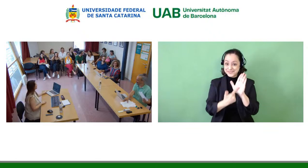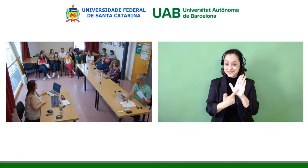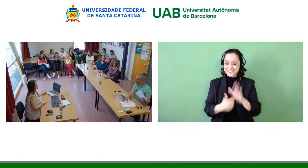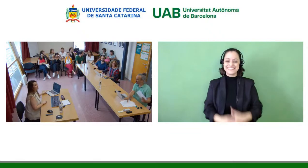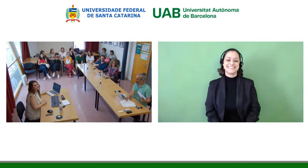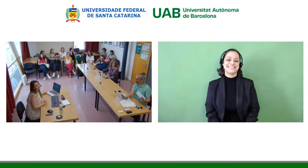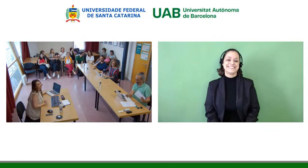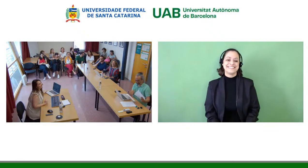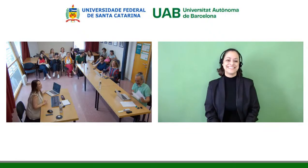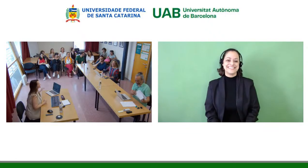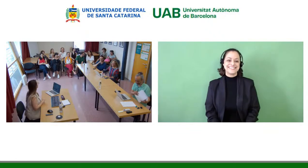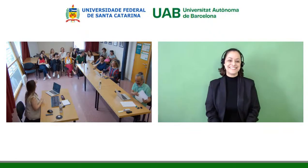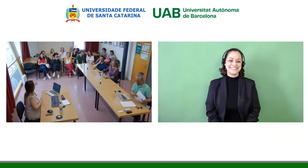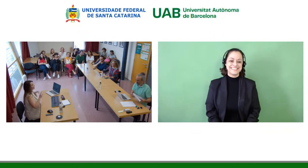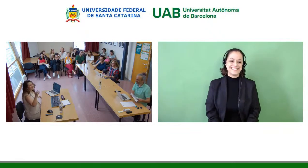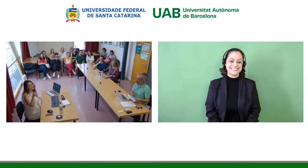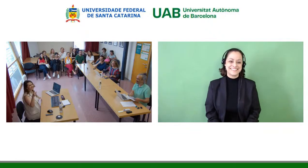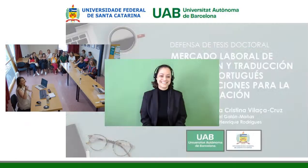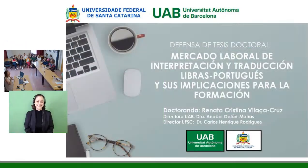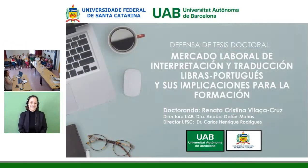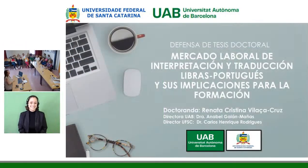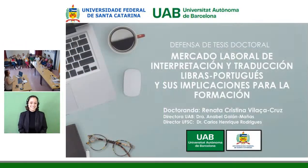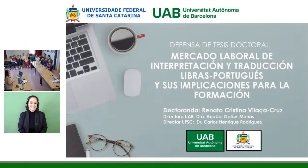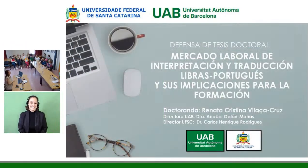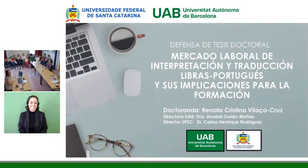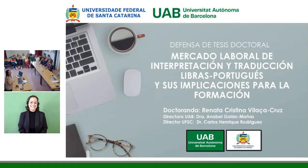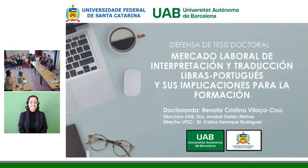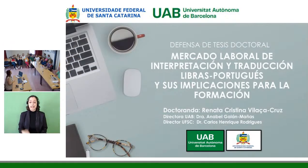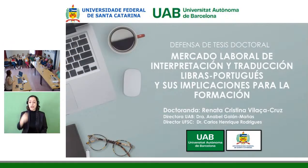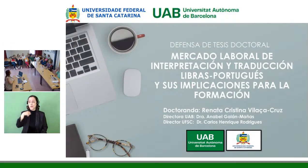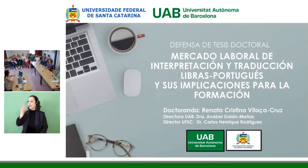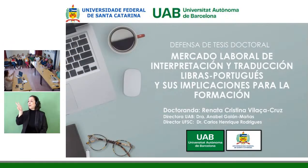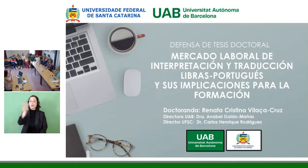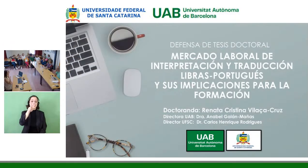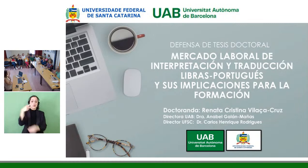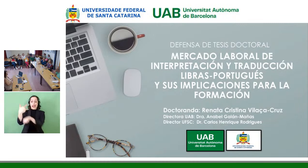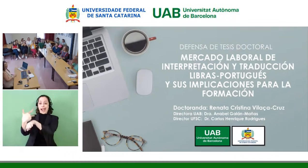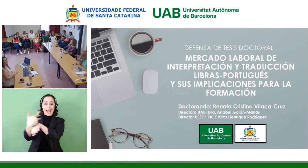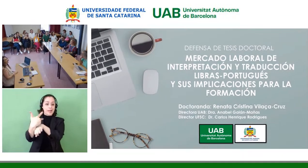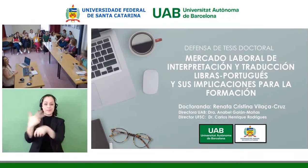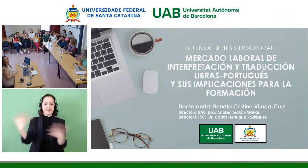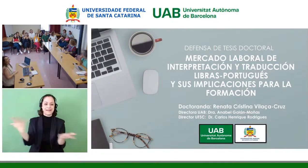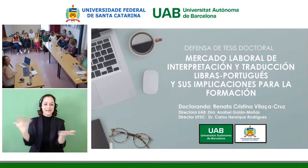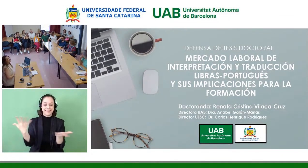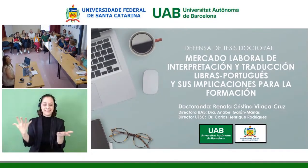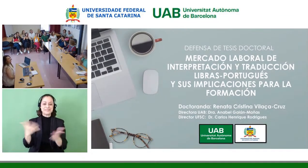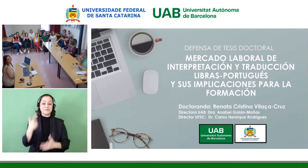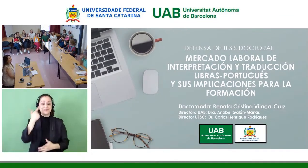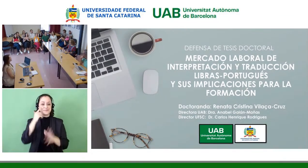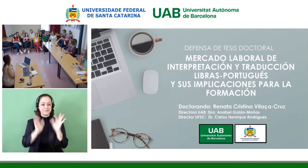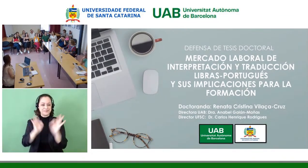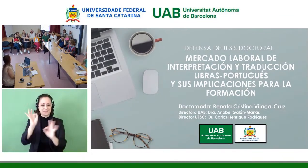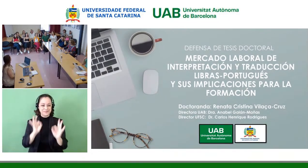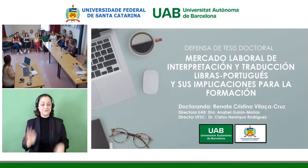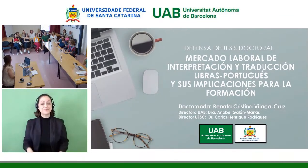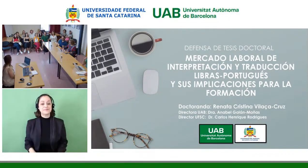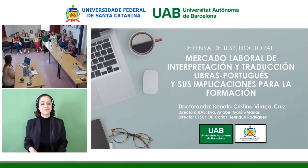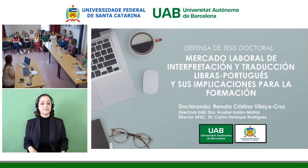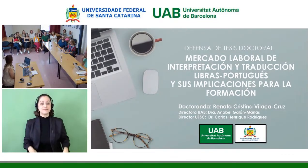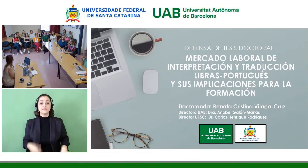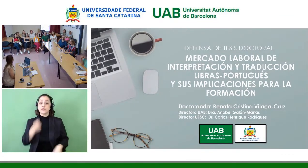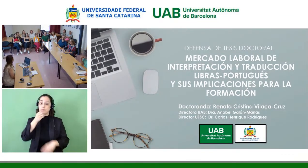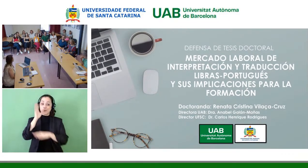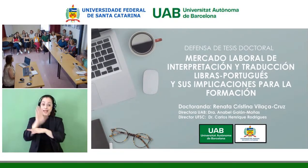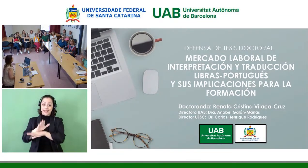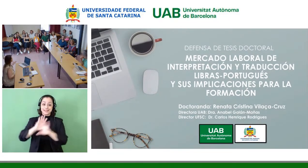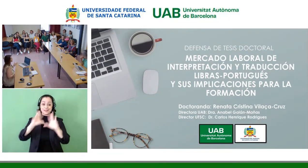então? Não sei de onde miro, se para cá ou para cá. A todos um pouquinho. Pues, buenas tardes